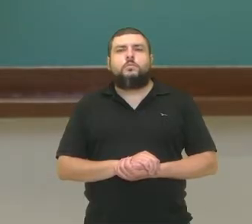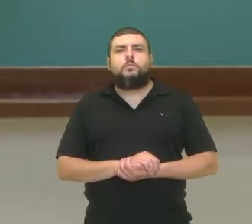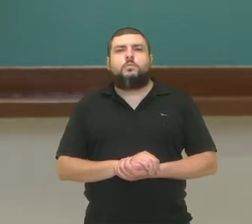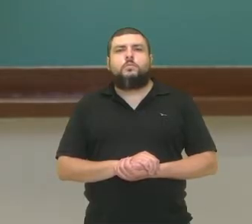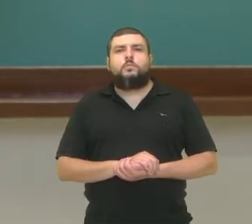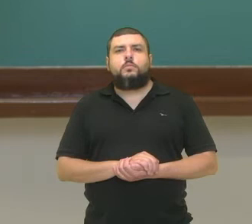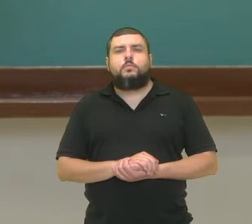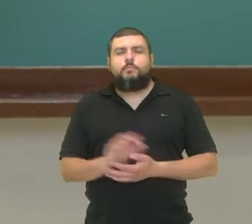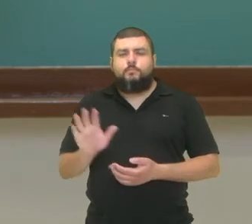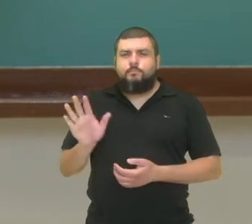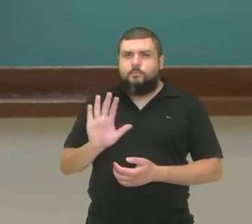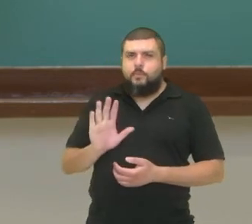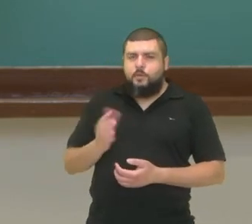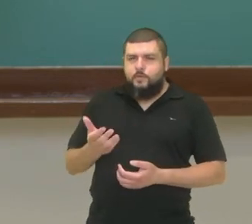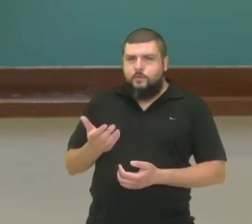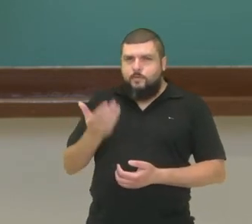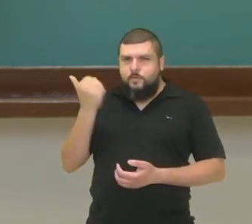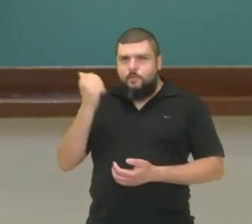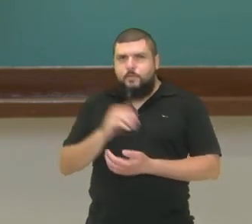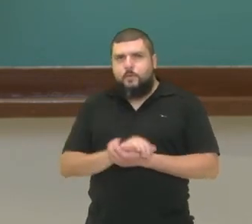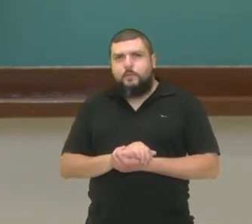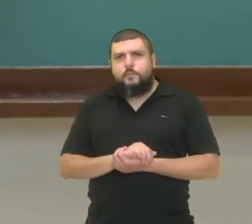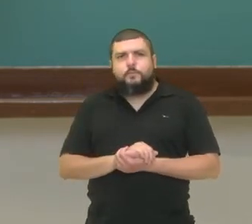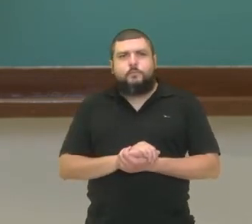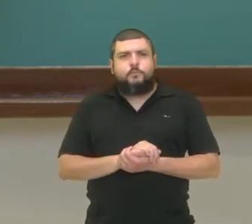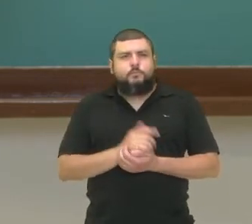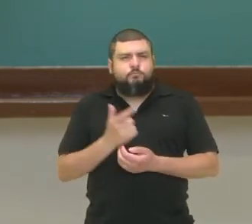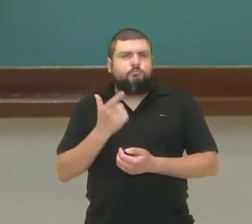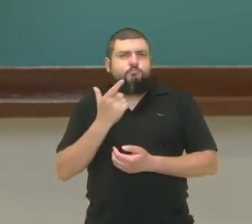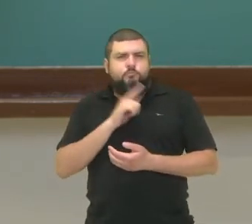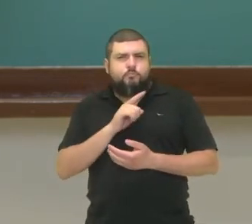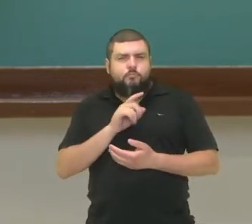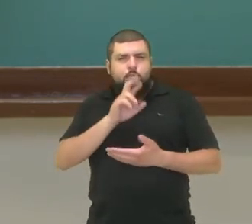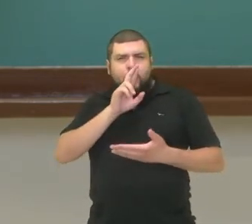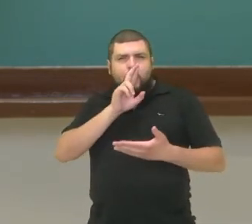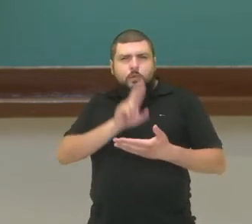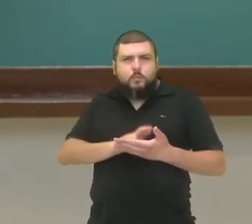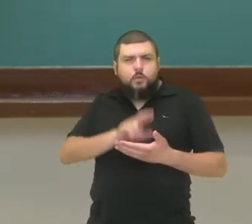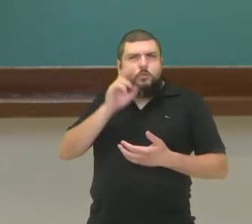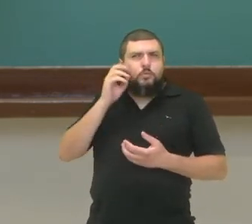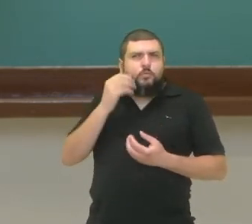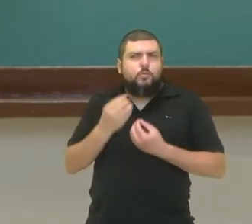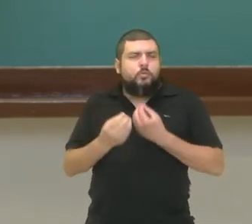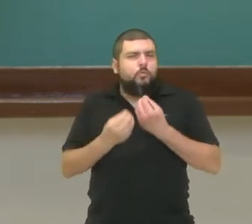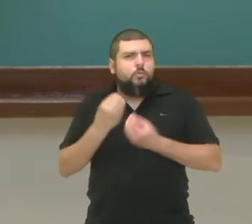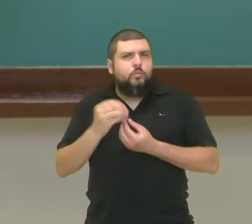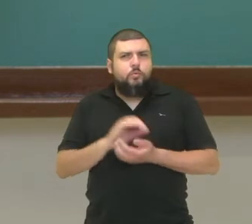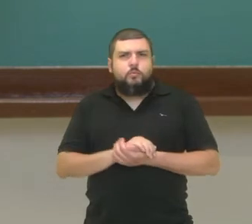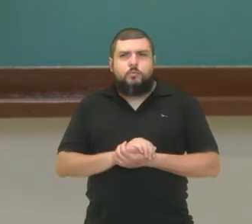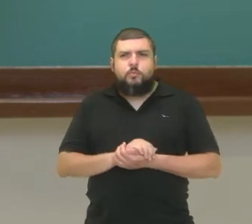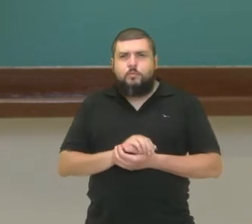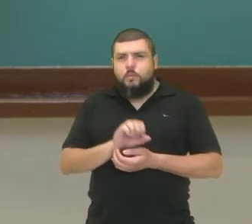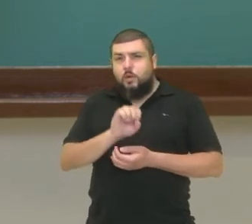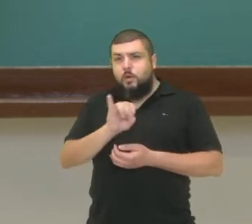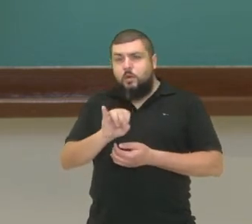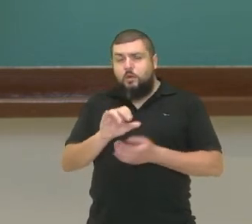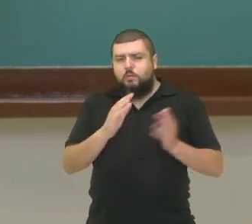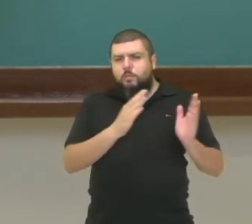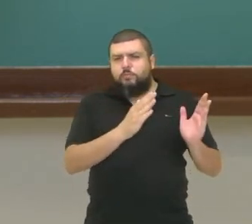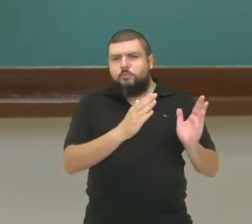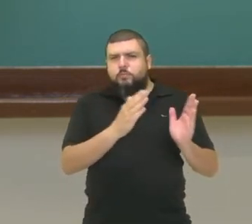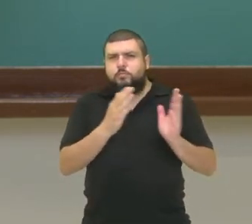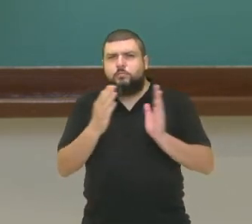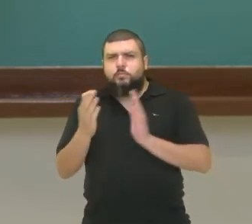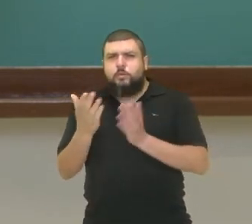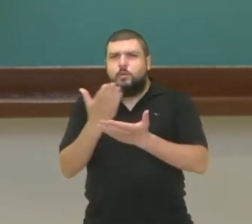Olá, meus queridos, vamos lá. Vocês conseguiram responder essa questão mentalmente? Bom, se vocês prestarem atenção no que eu falei e com base no